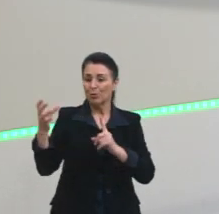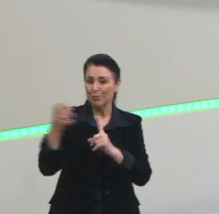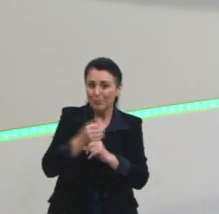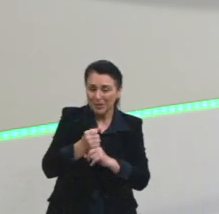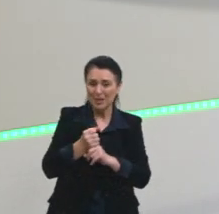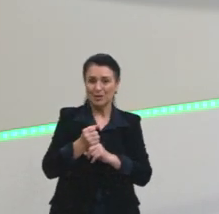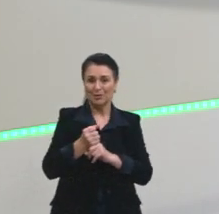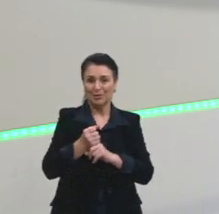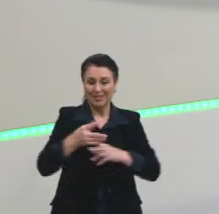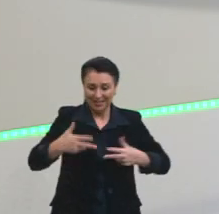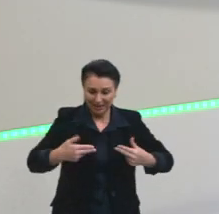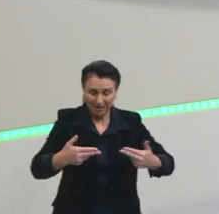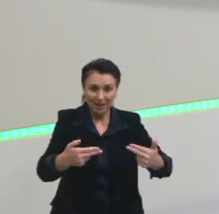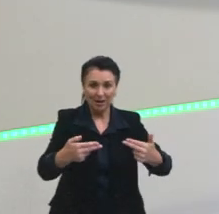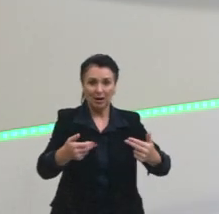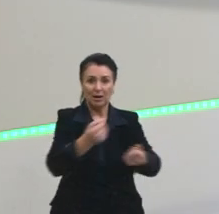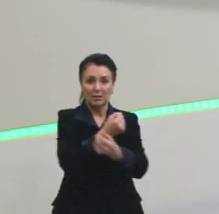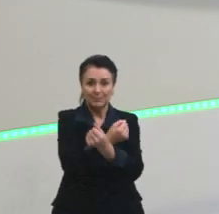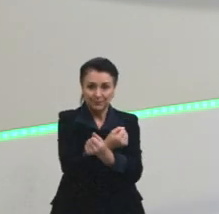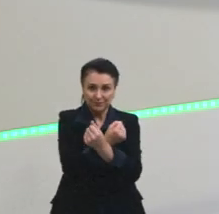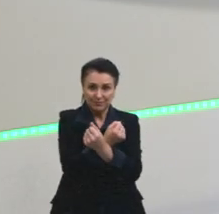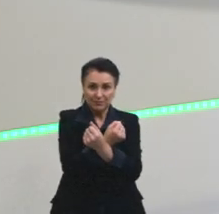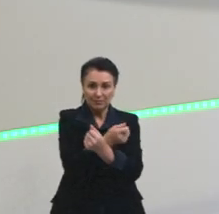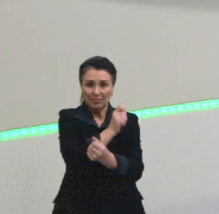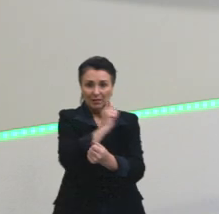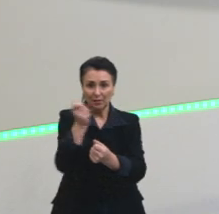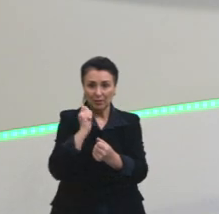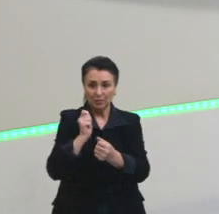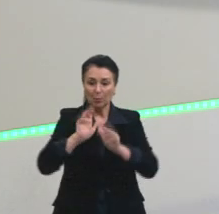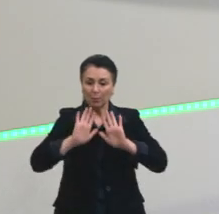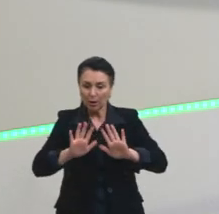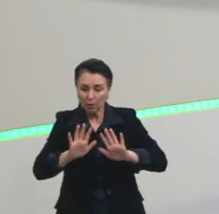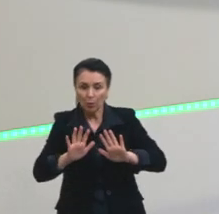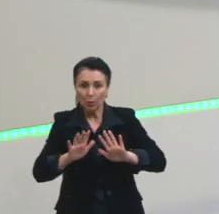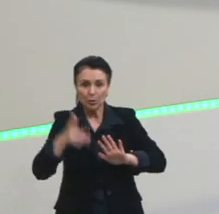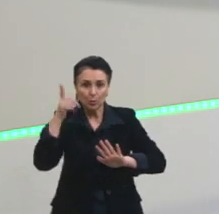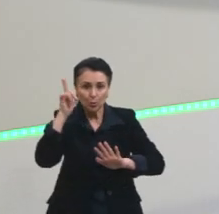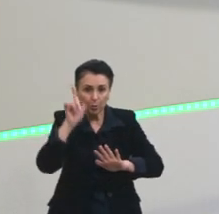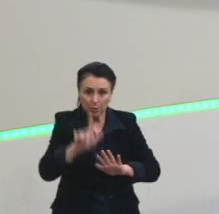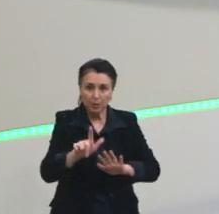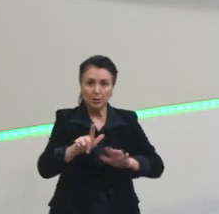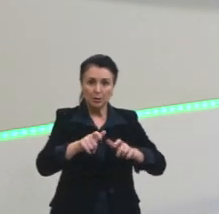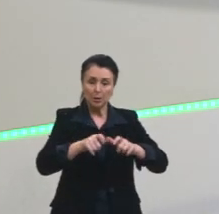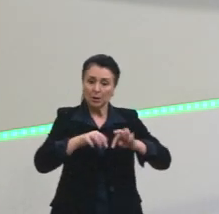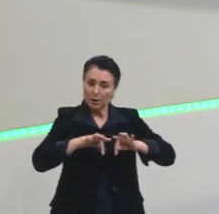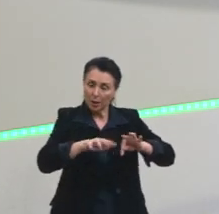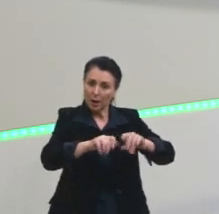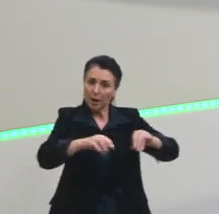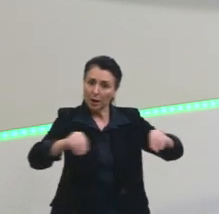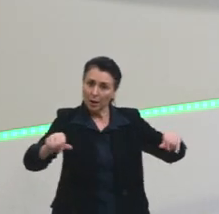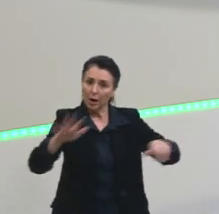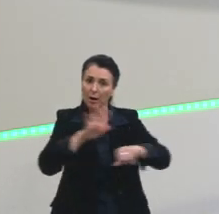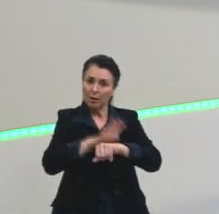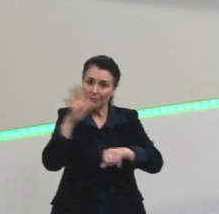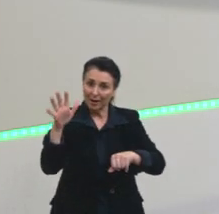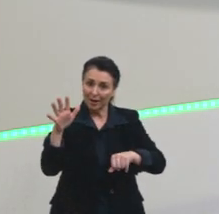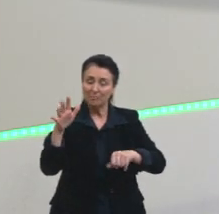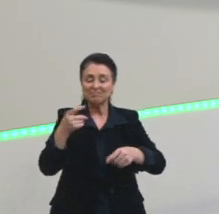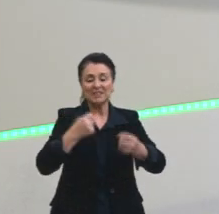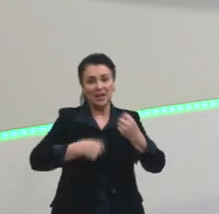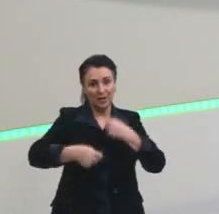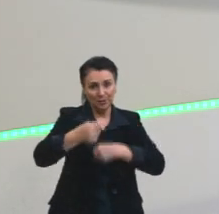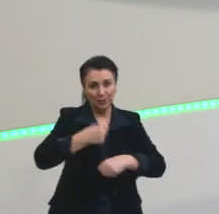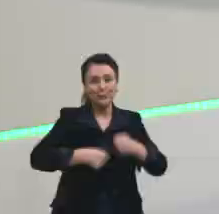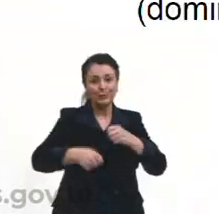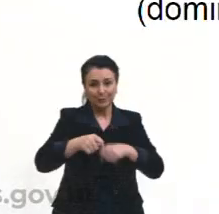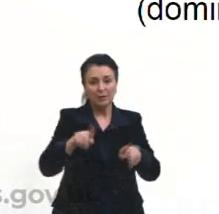tão Roma parou de conquistar novos escravos parou de conquistar novos territórios e isso fez com que a economia também